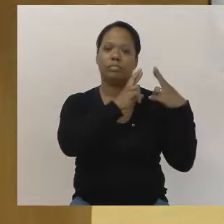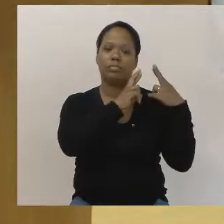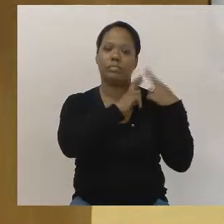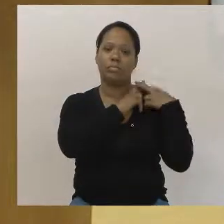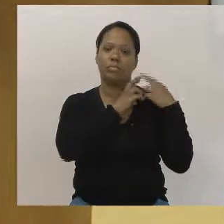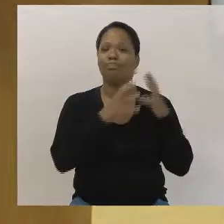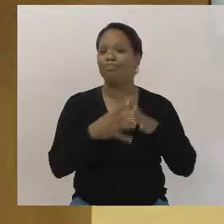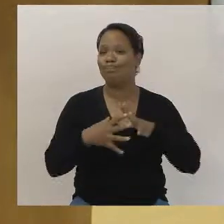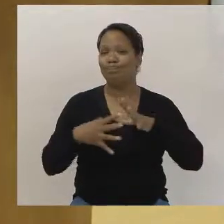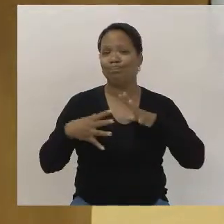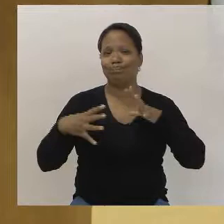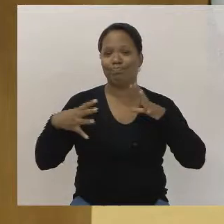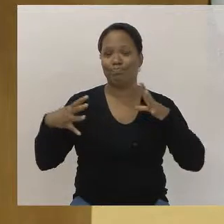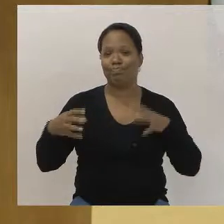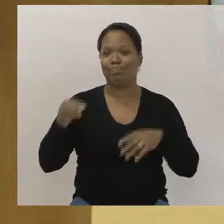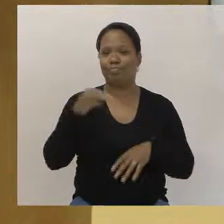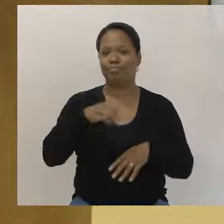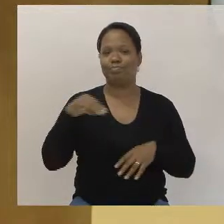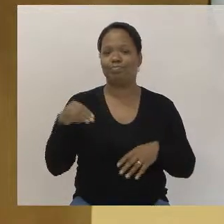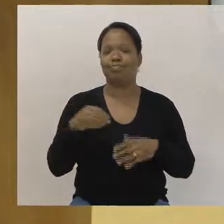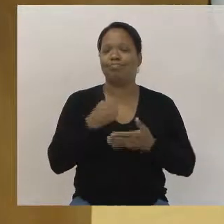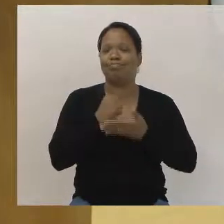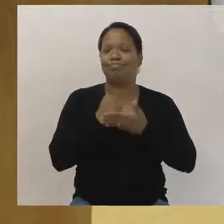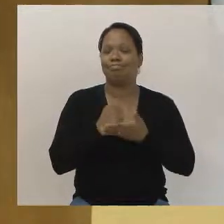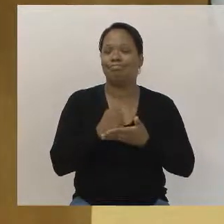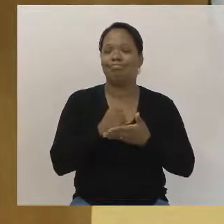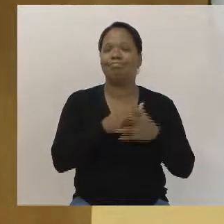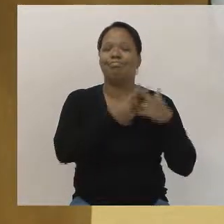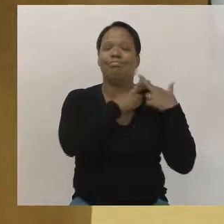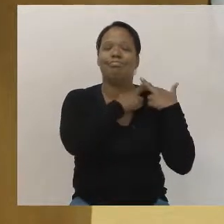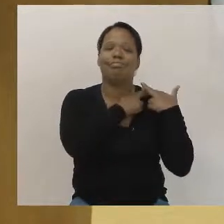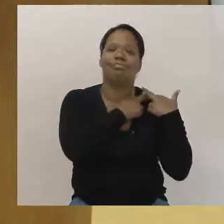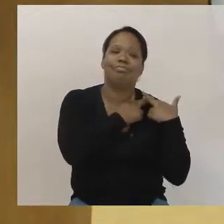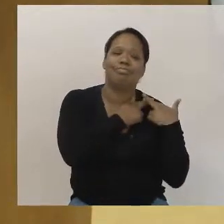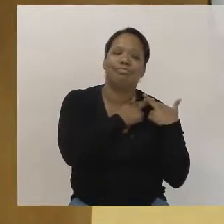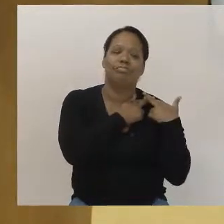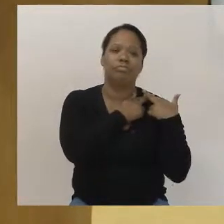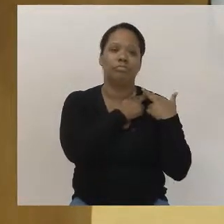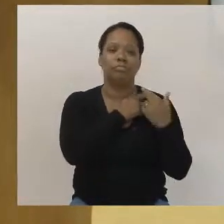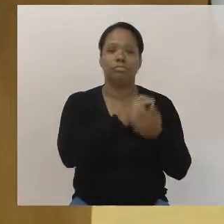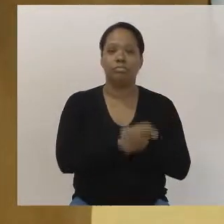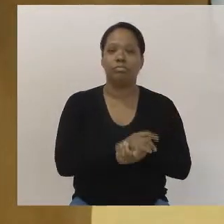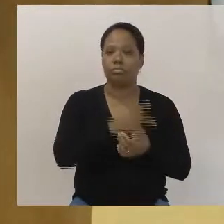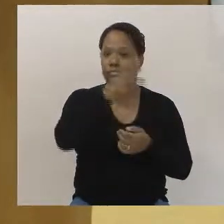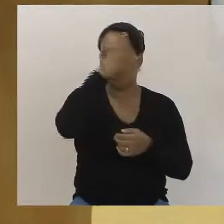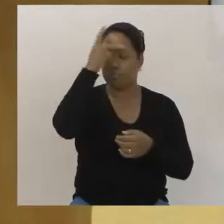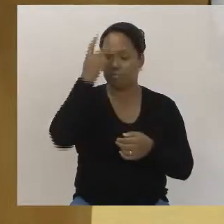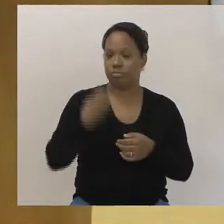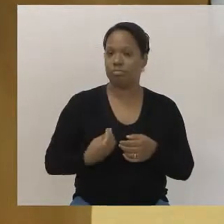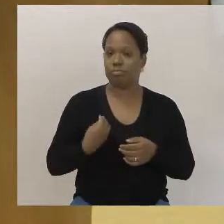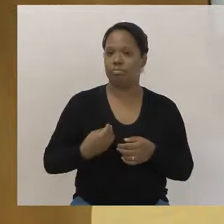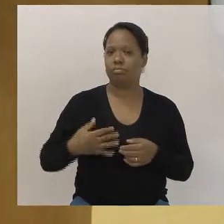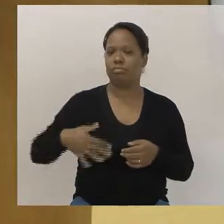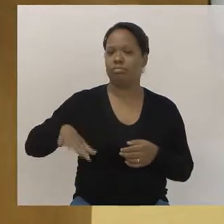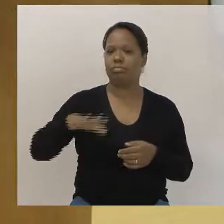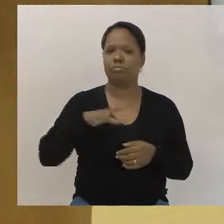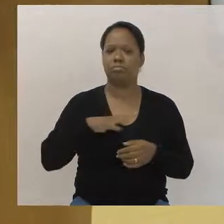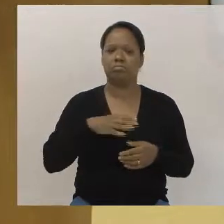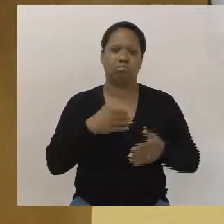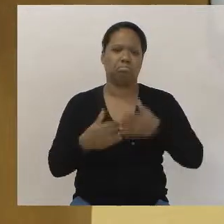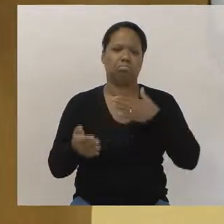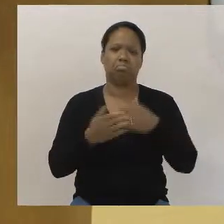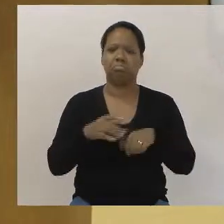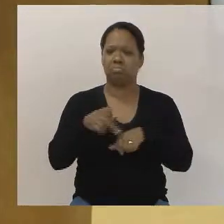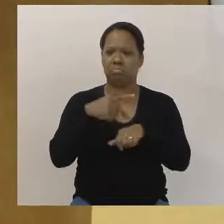maiores para o município e daí o eleitor o morador da cidade não quer saber se o país